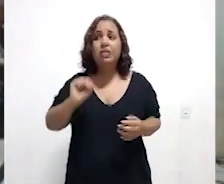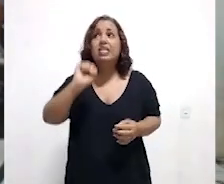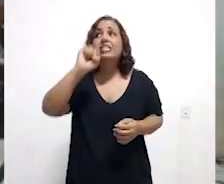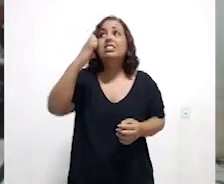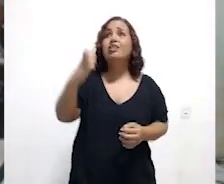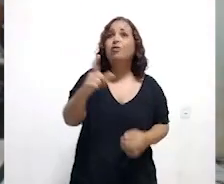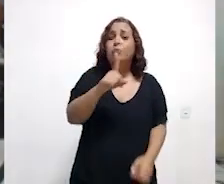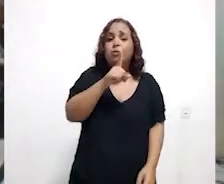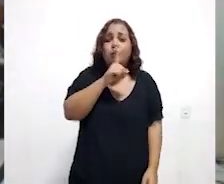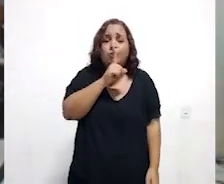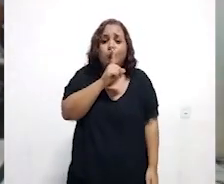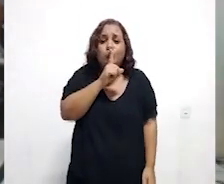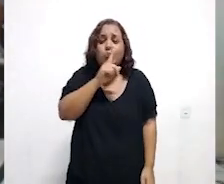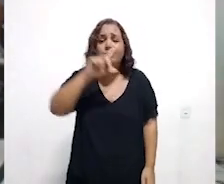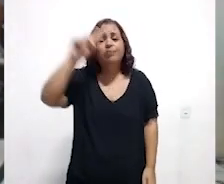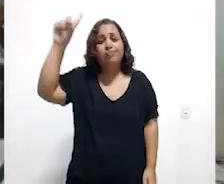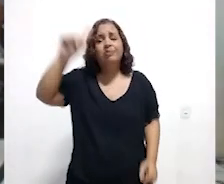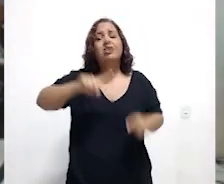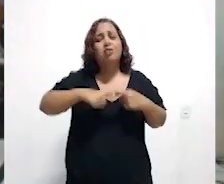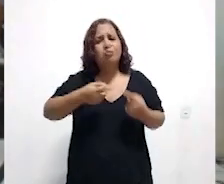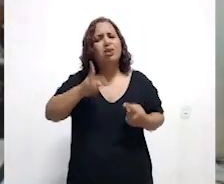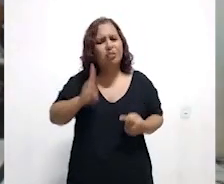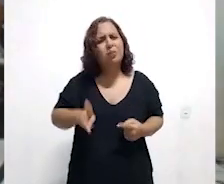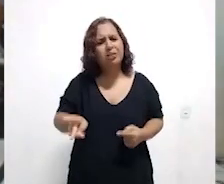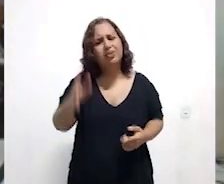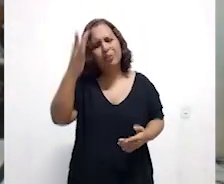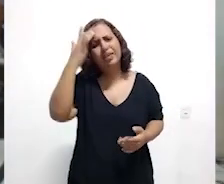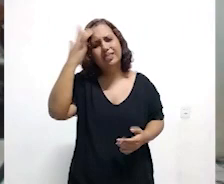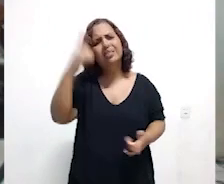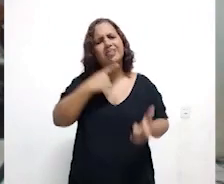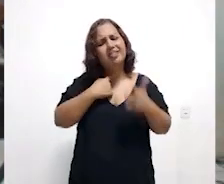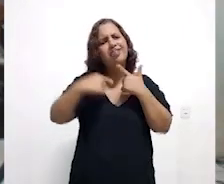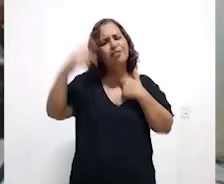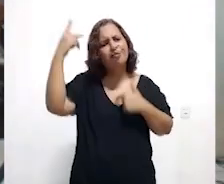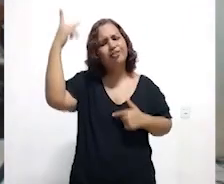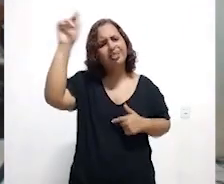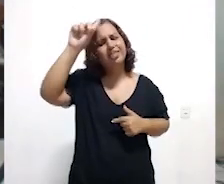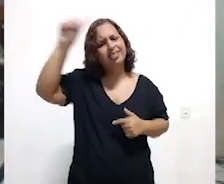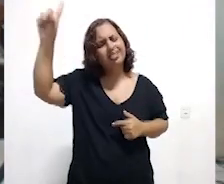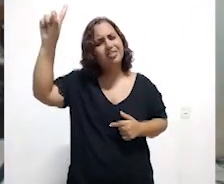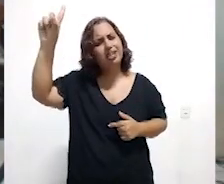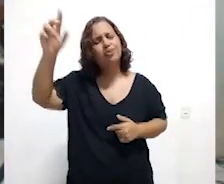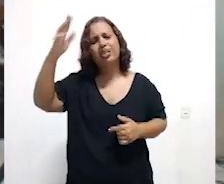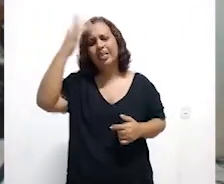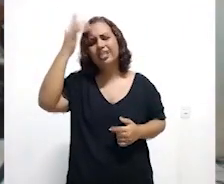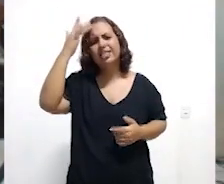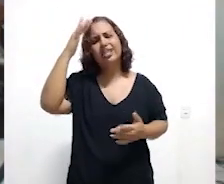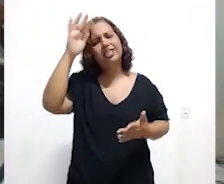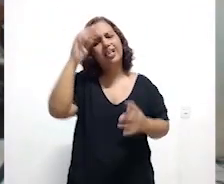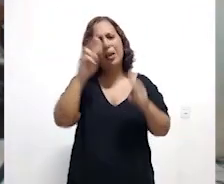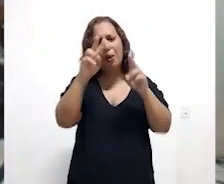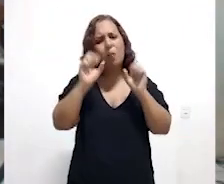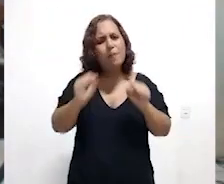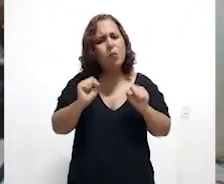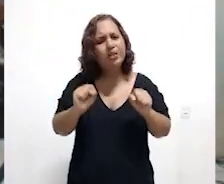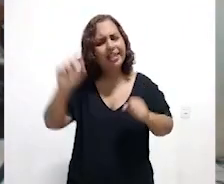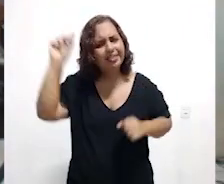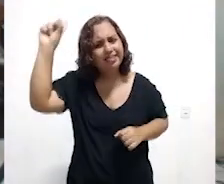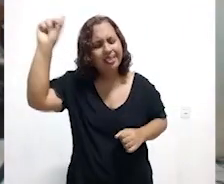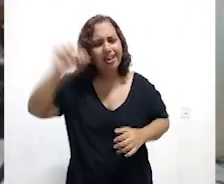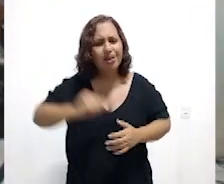jardim. Mas fé para você entender o poder de Deus